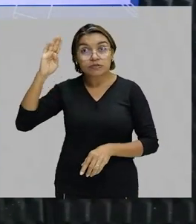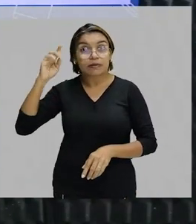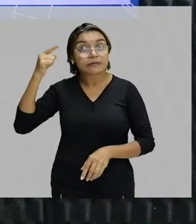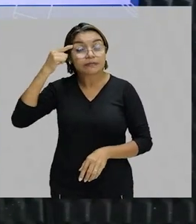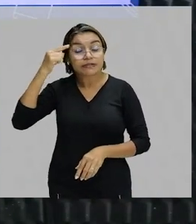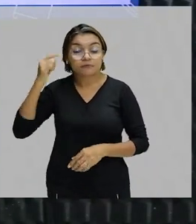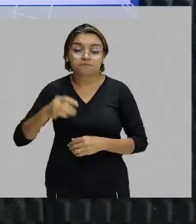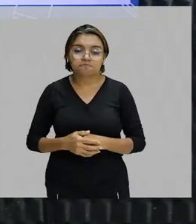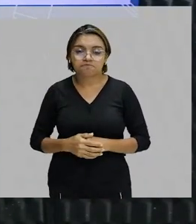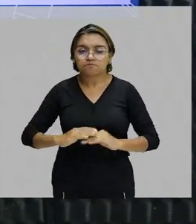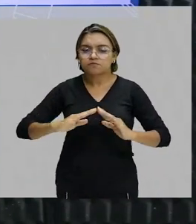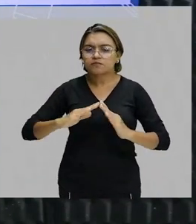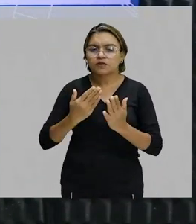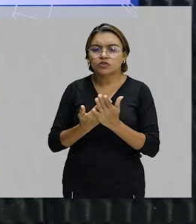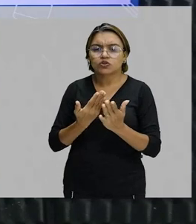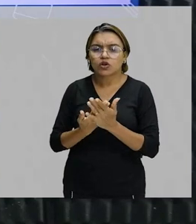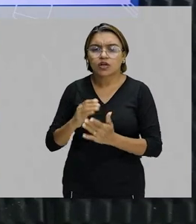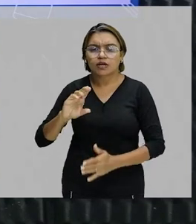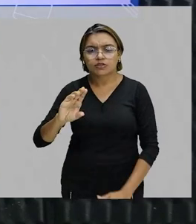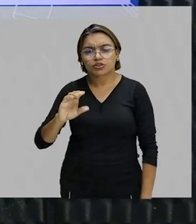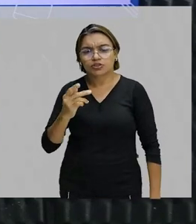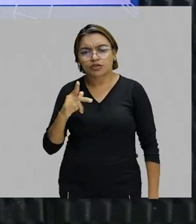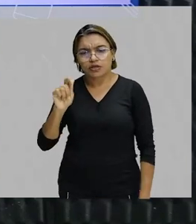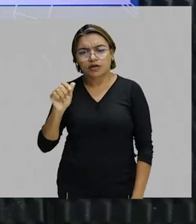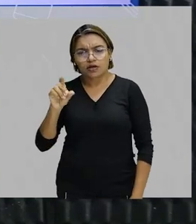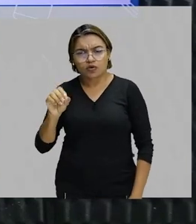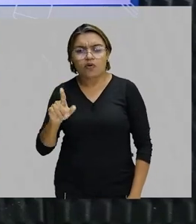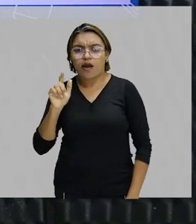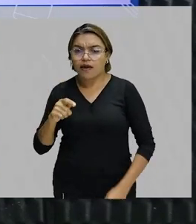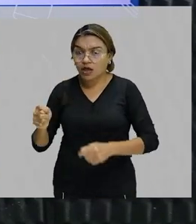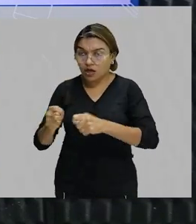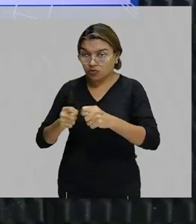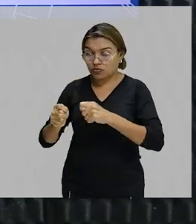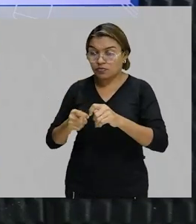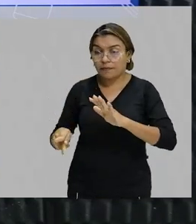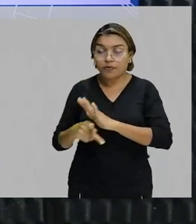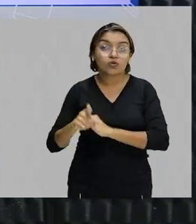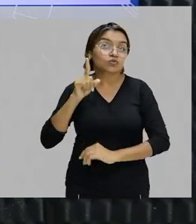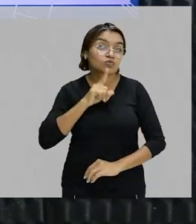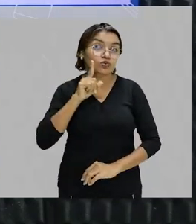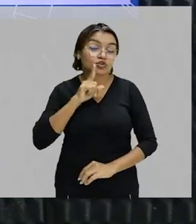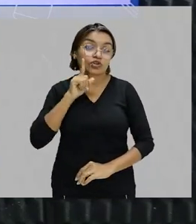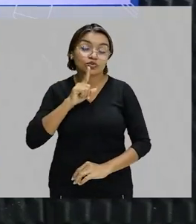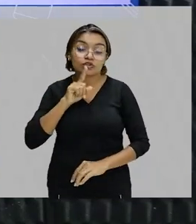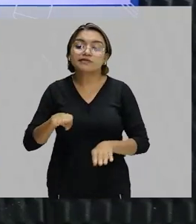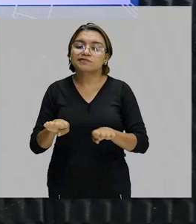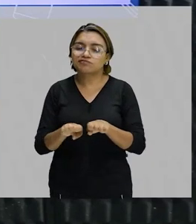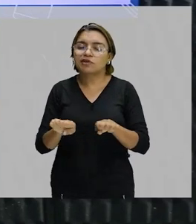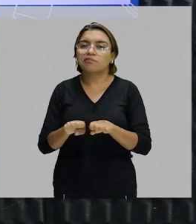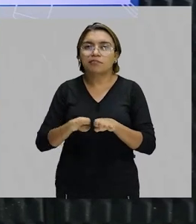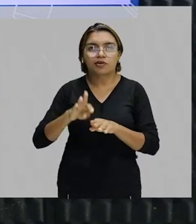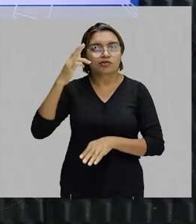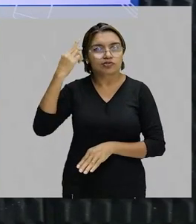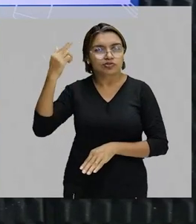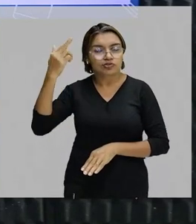a escola de Chicago é uma instituição liberal de Economia estadunidense norte--americana que também entrou pra história